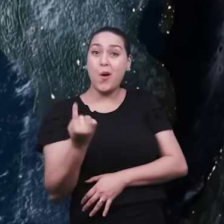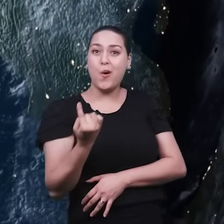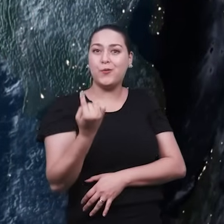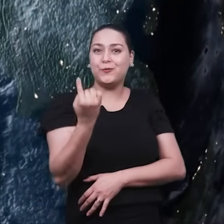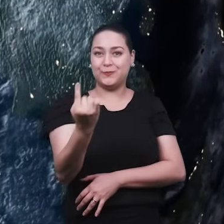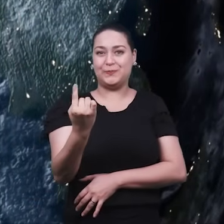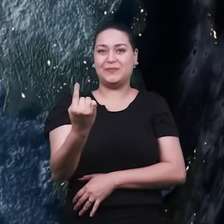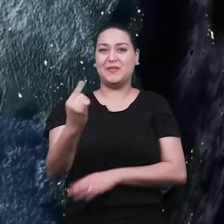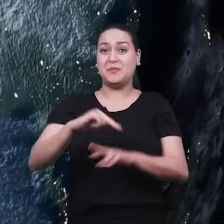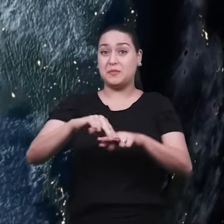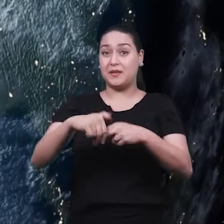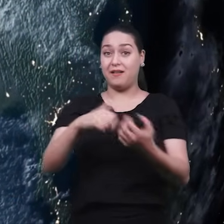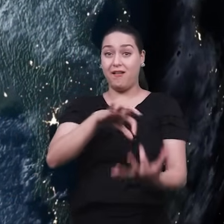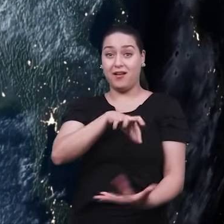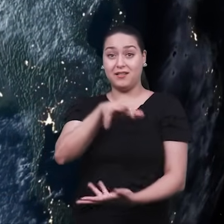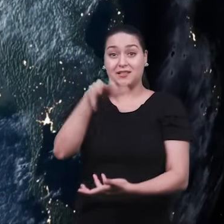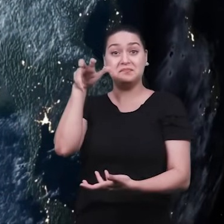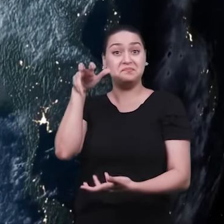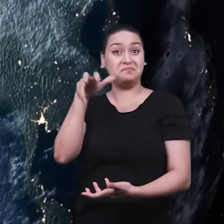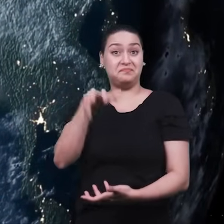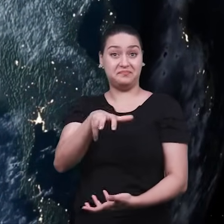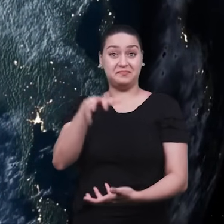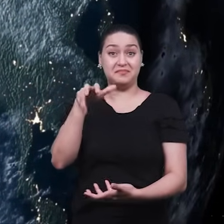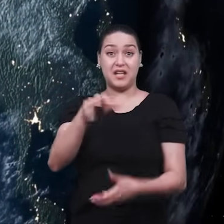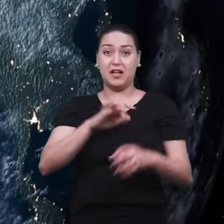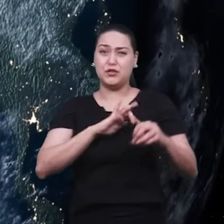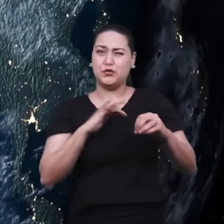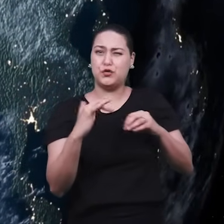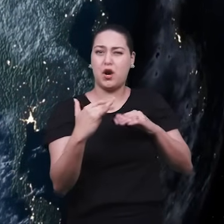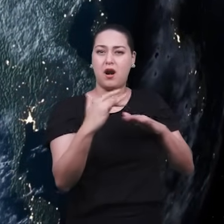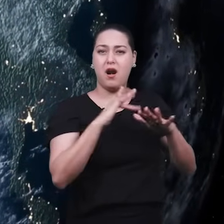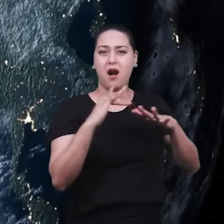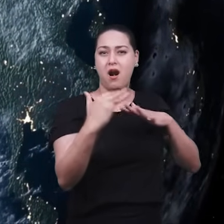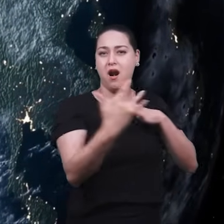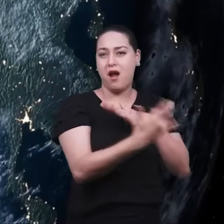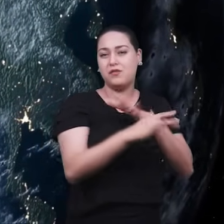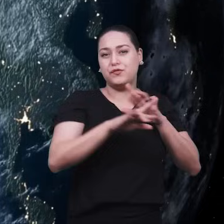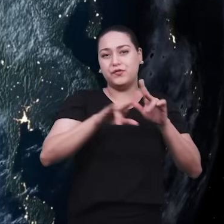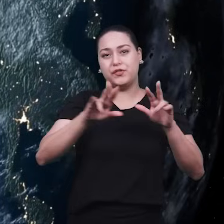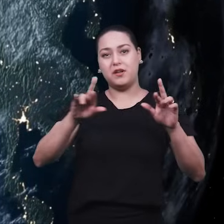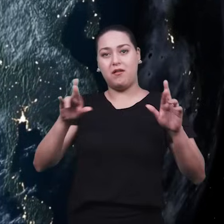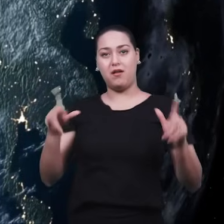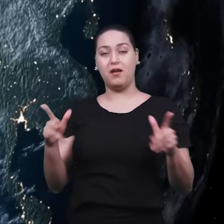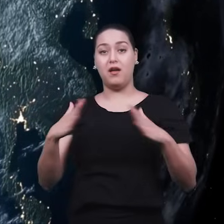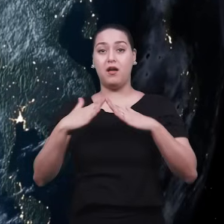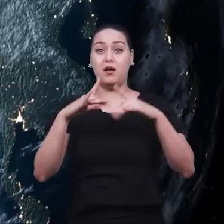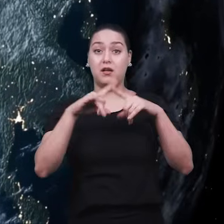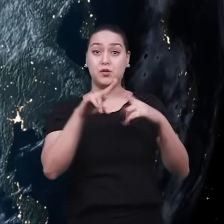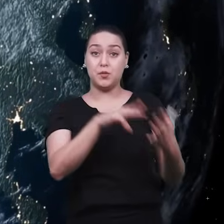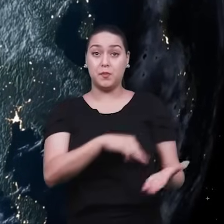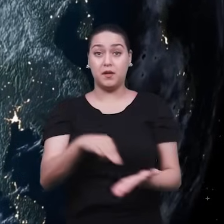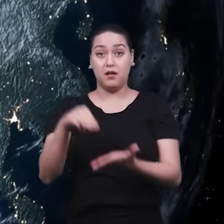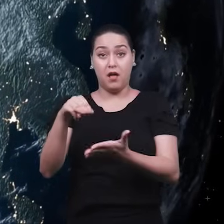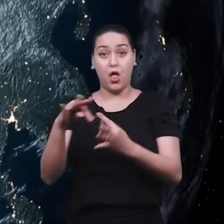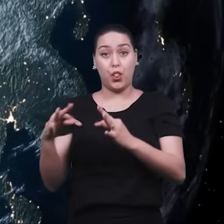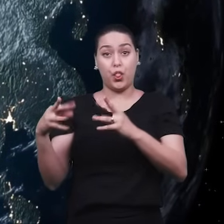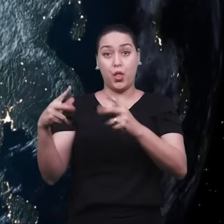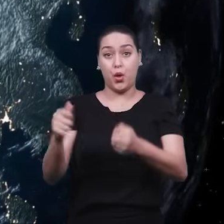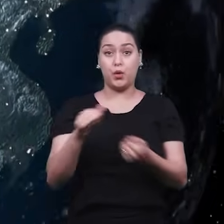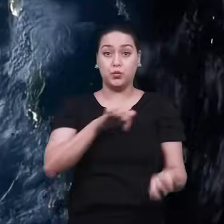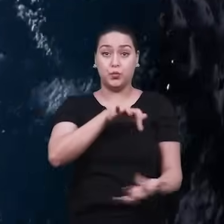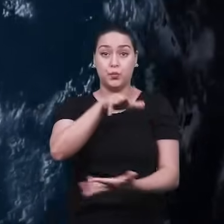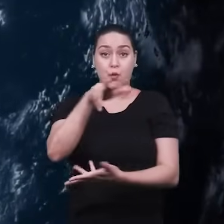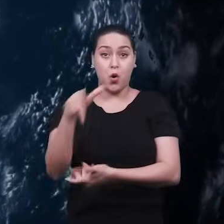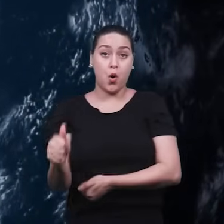espírito. Através do sistema de transmissão multiplataformas, os membros da Igreja Cristã Maranata de todo o